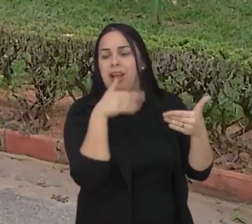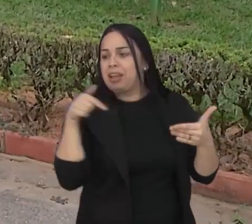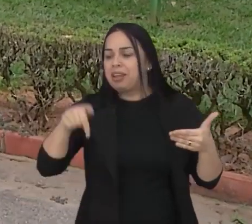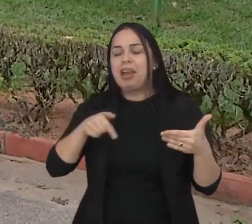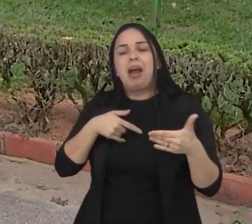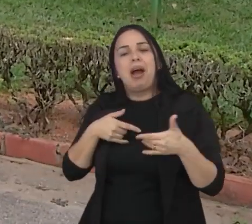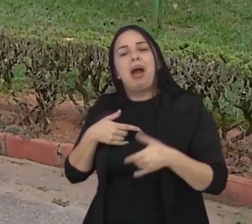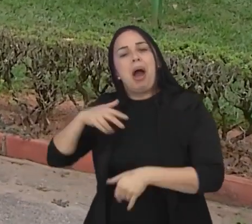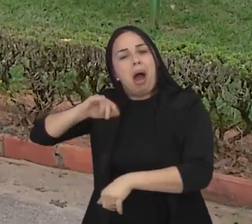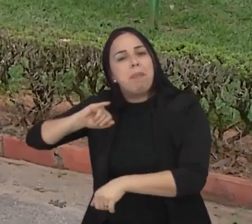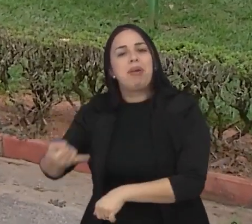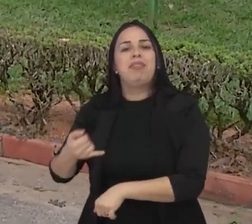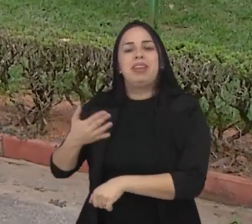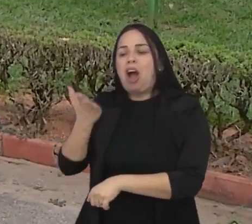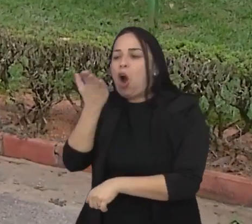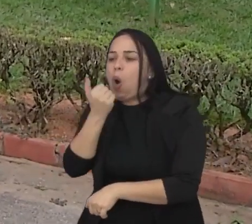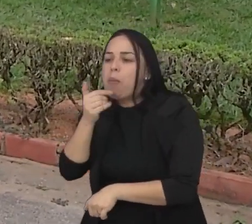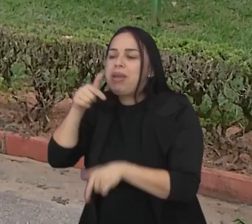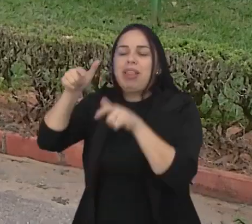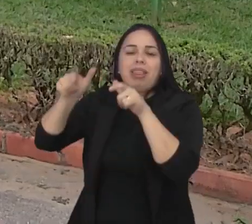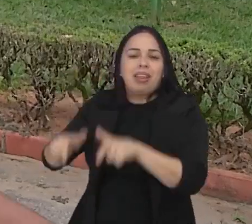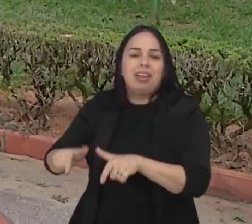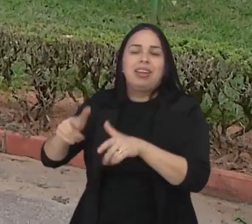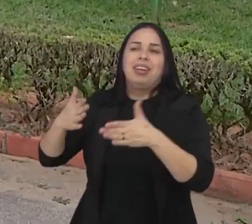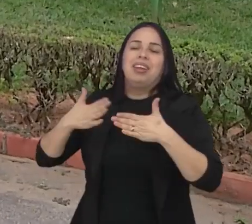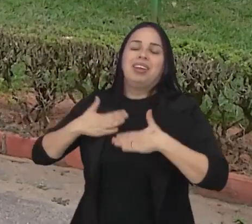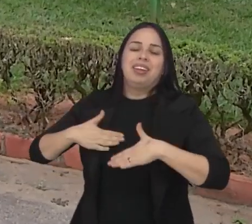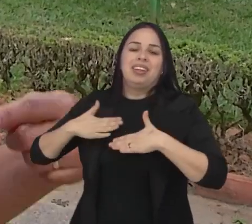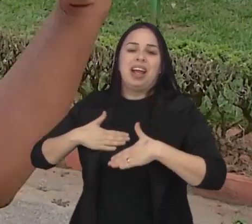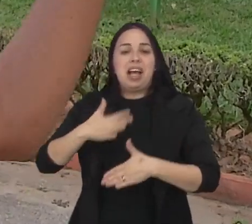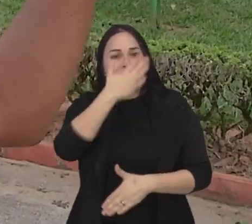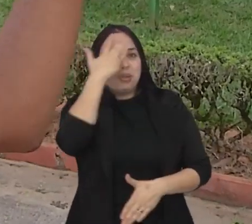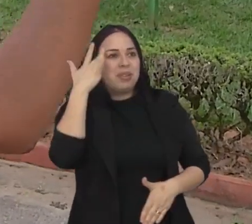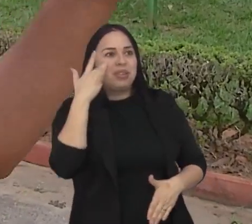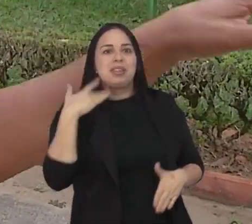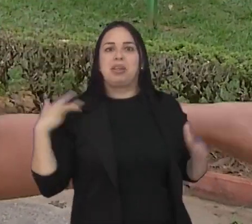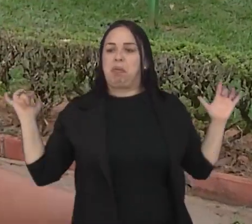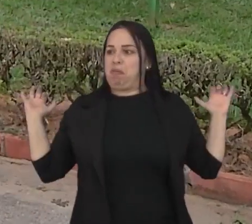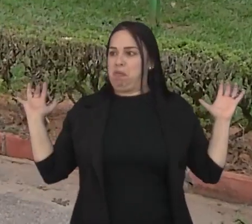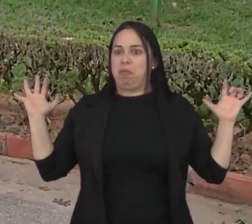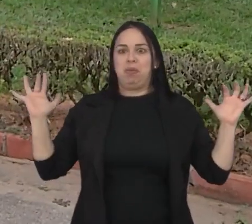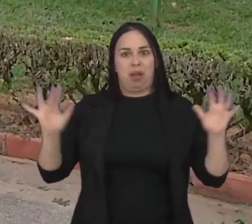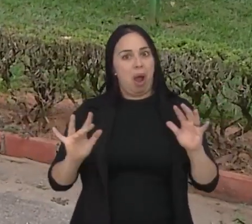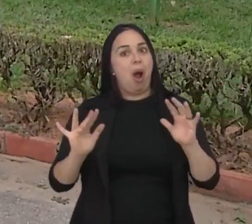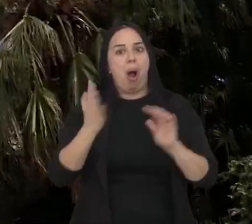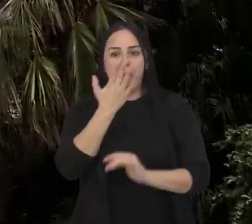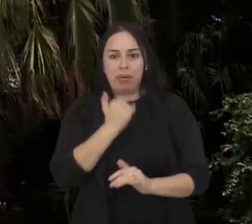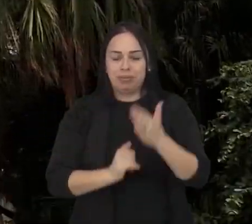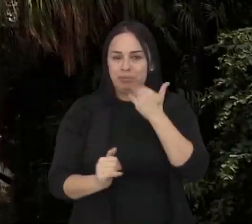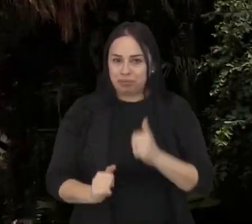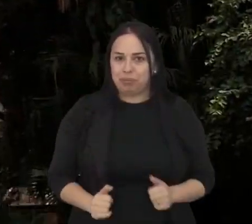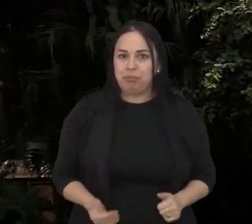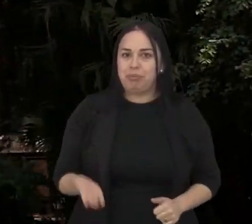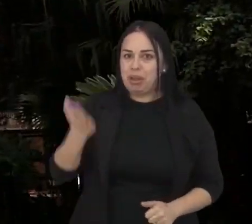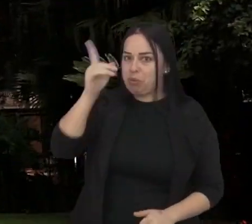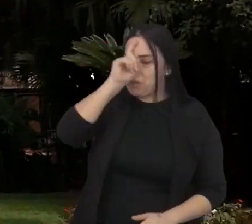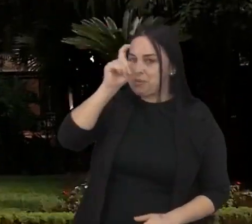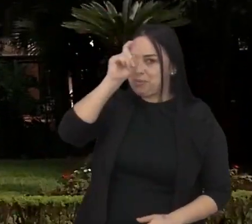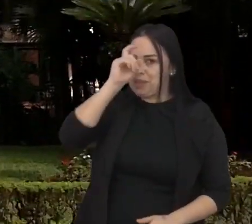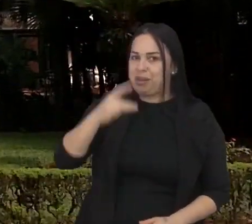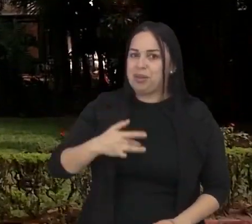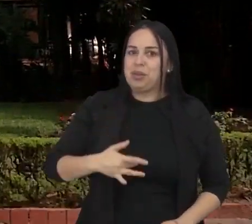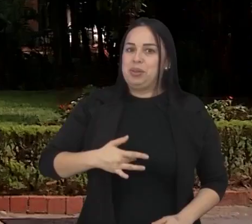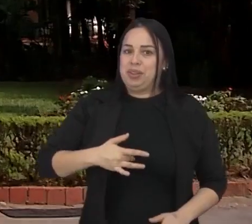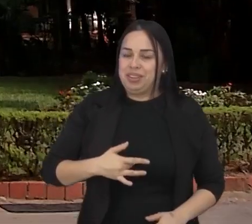momento perfeito. É o que a gente aproveita aqui. A maioria das pessoas que trabalham por aqui vem aqui almoçar. O Sanatório Vicentina